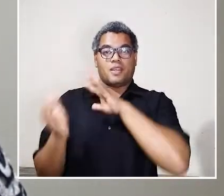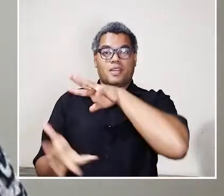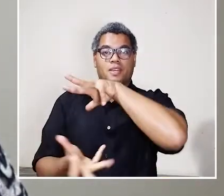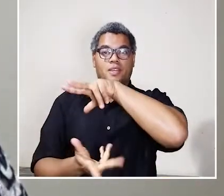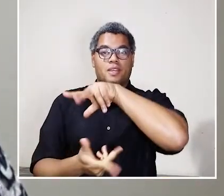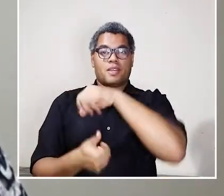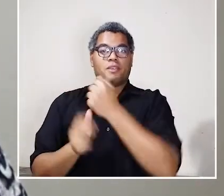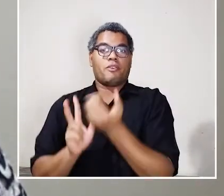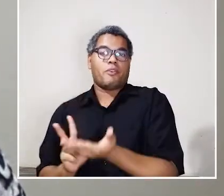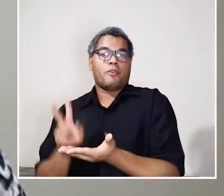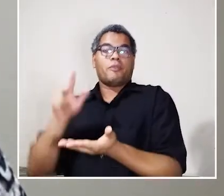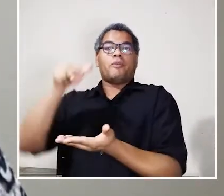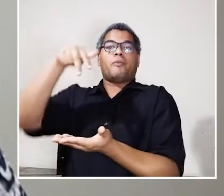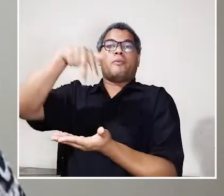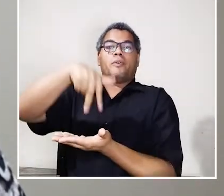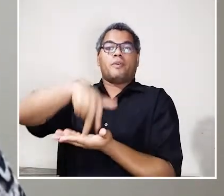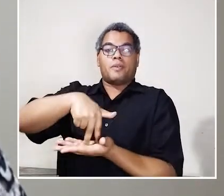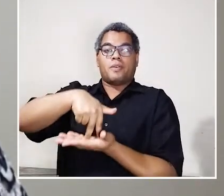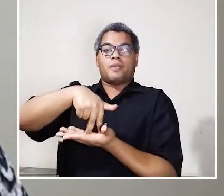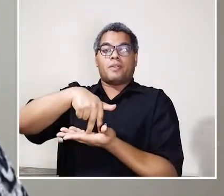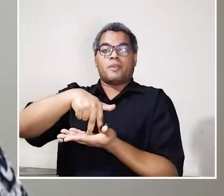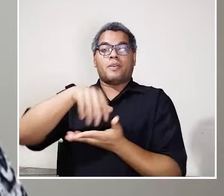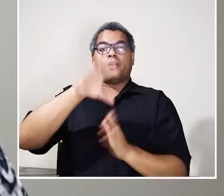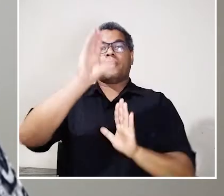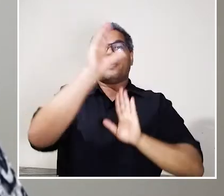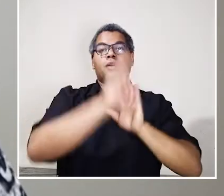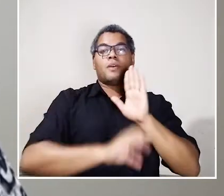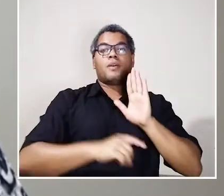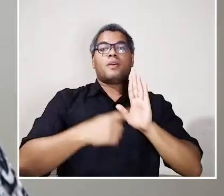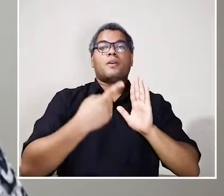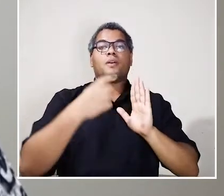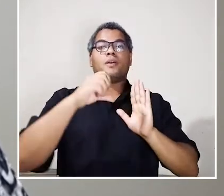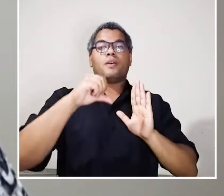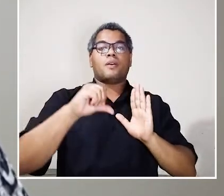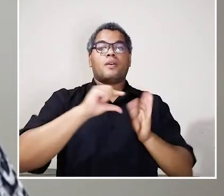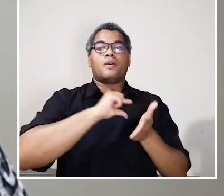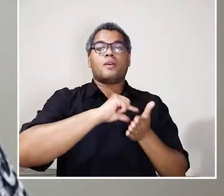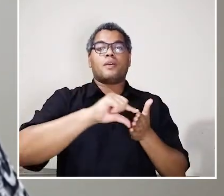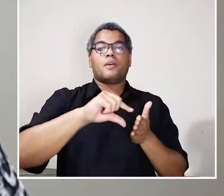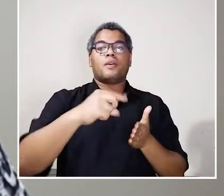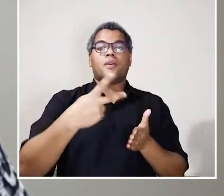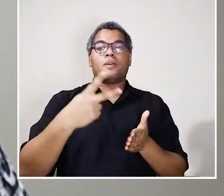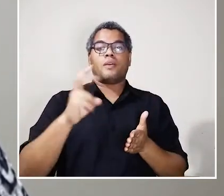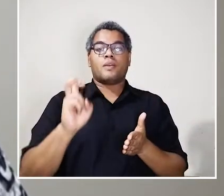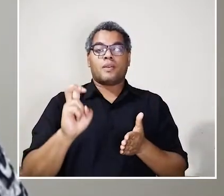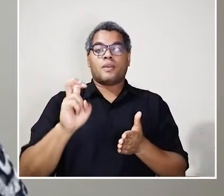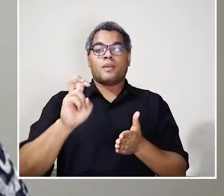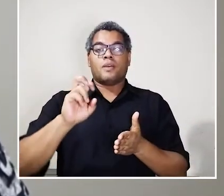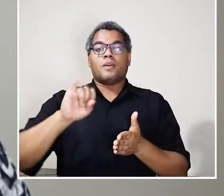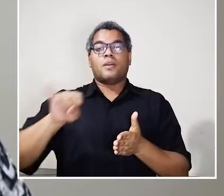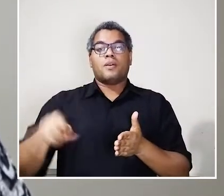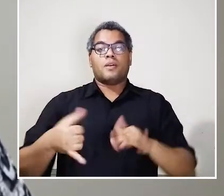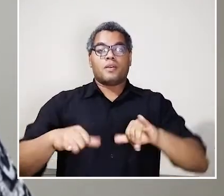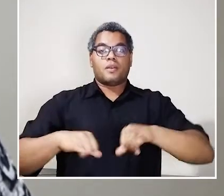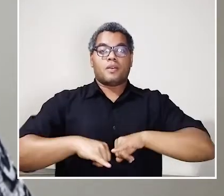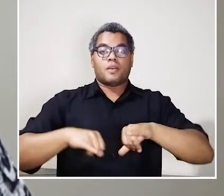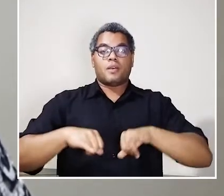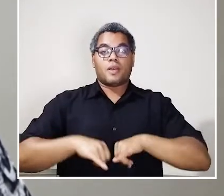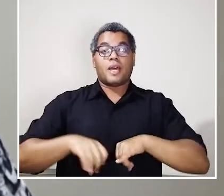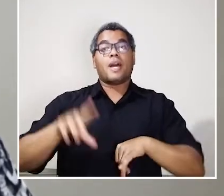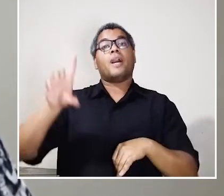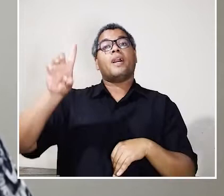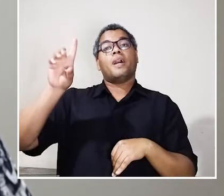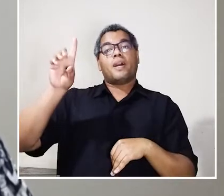fim se levantará sobre a terra. Jó 19, 25. Ele contava